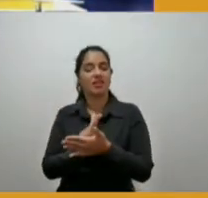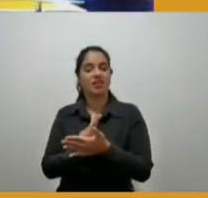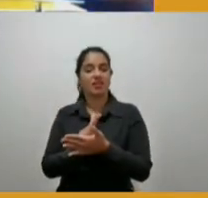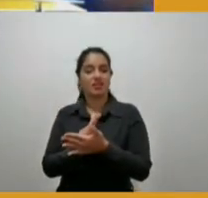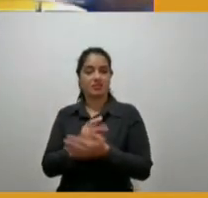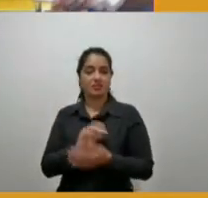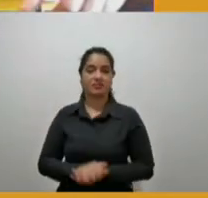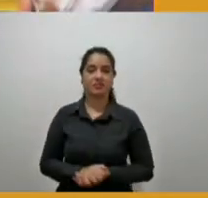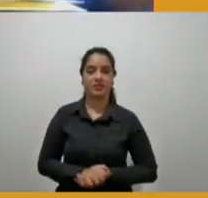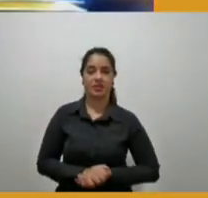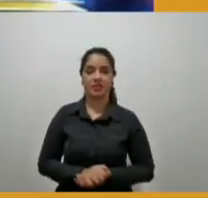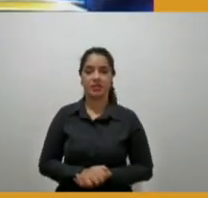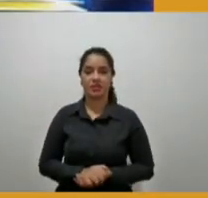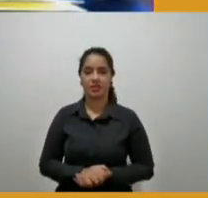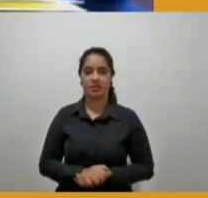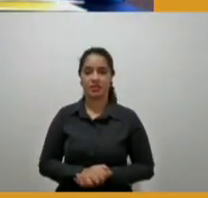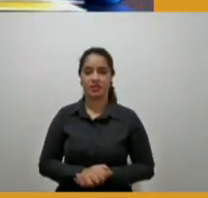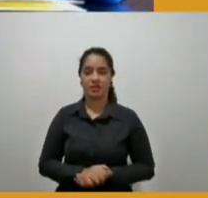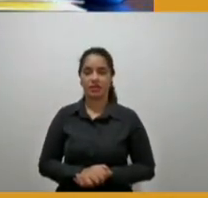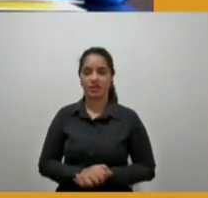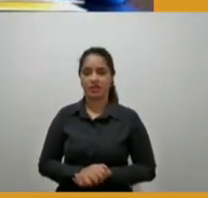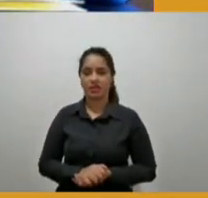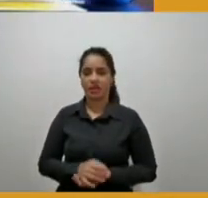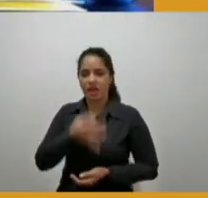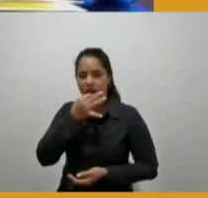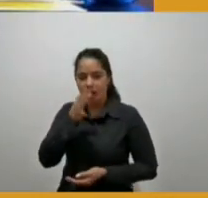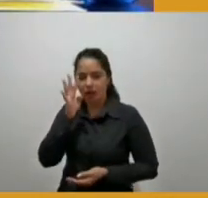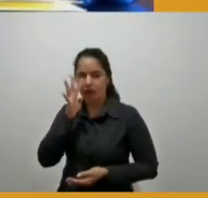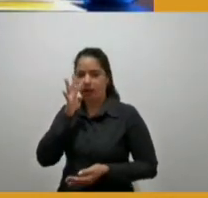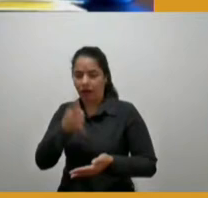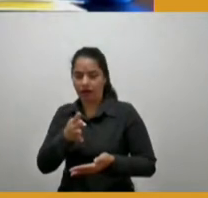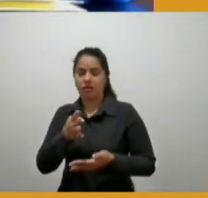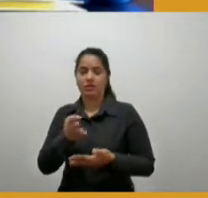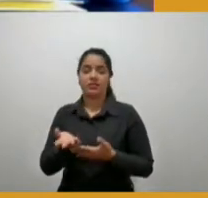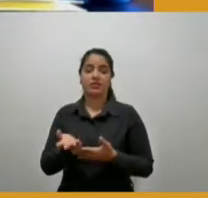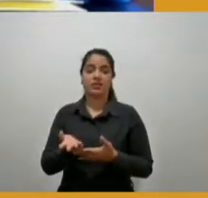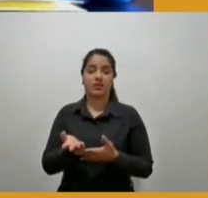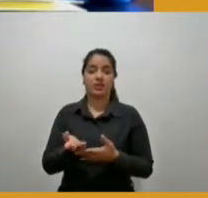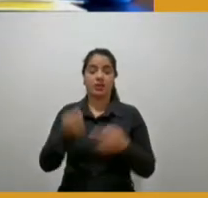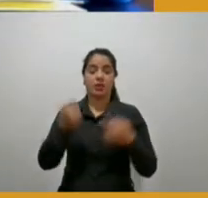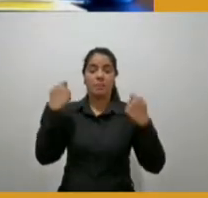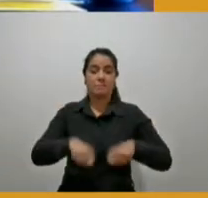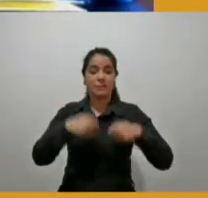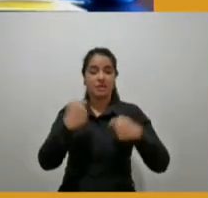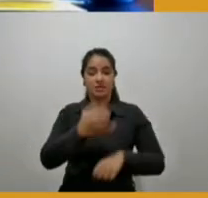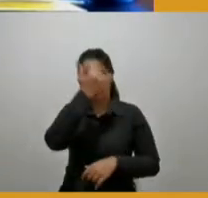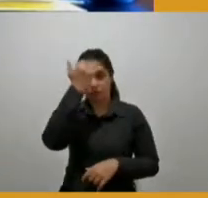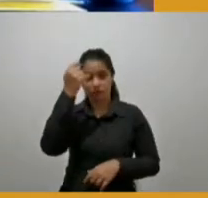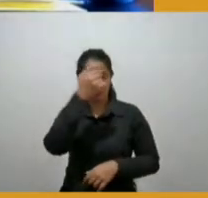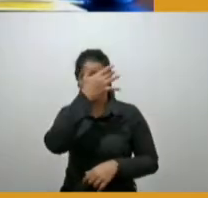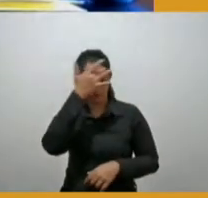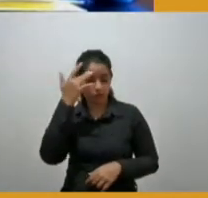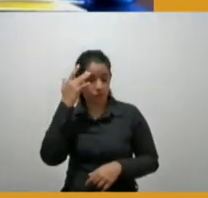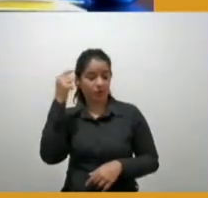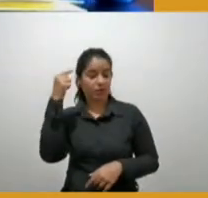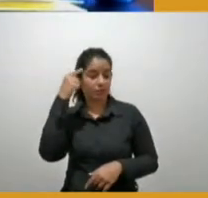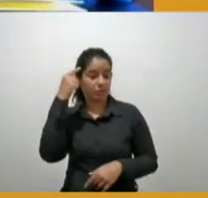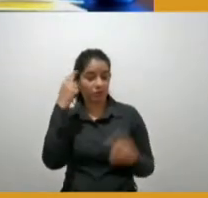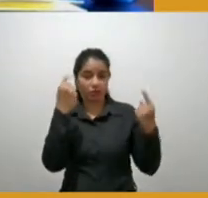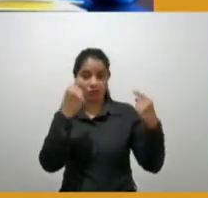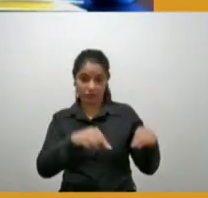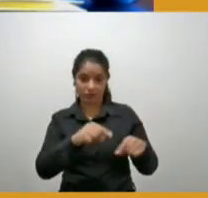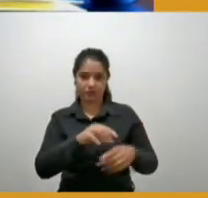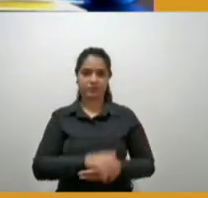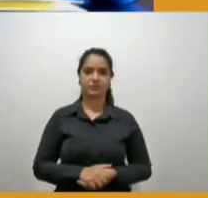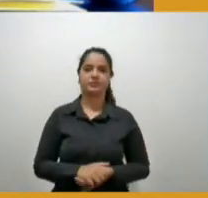É fundamental você ter pessoas que são contrárias. E, de outra parte, é o seguinte, um dos ambientes mais chatos, e